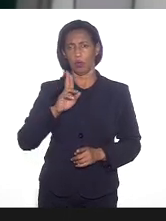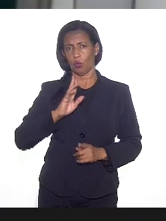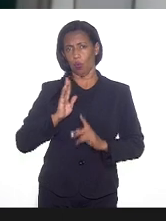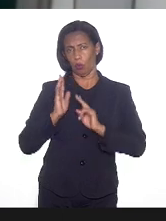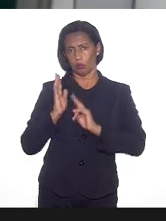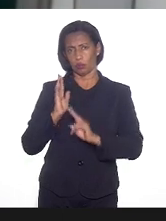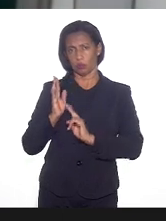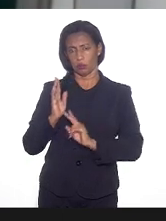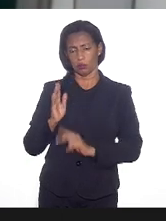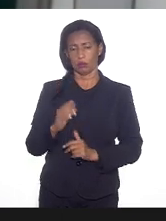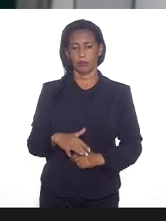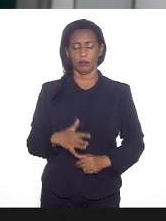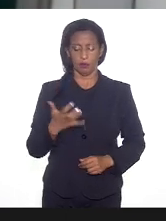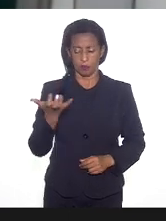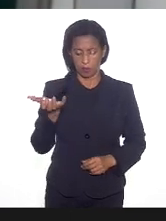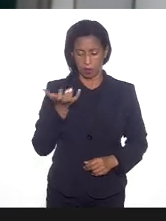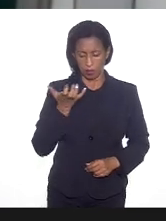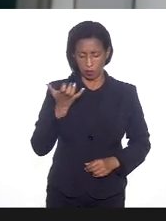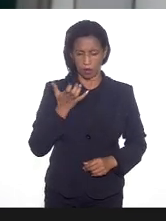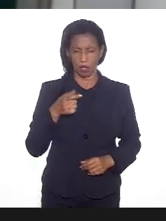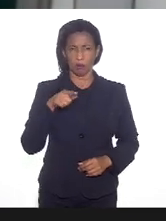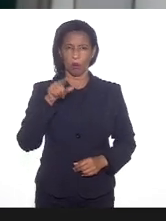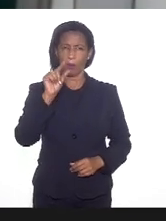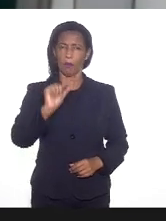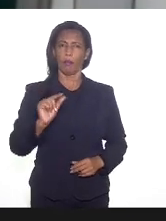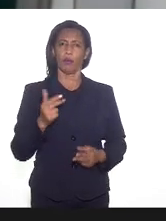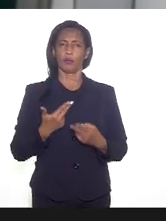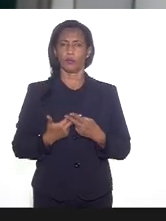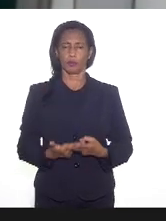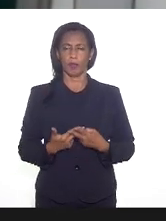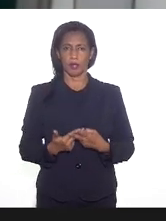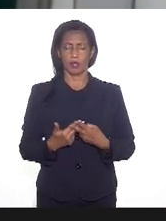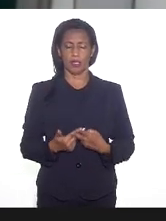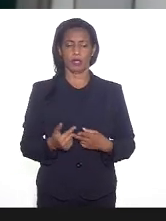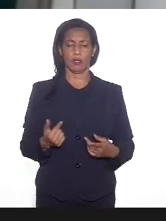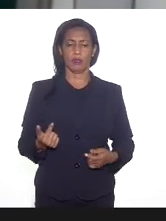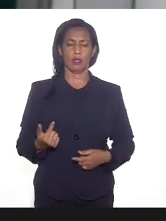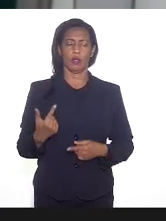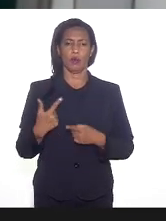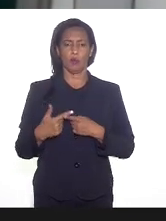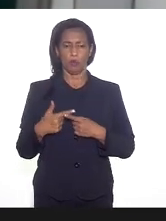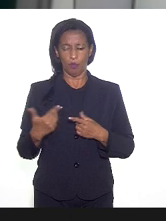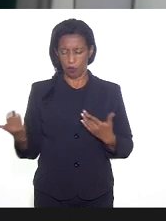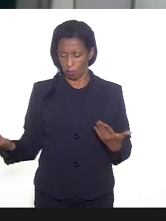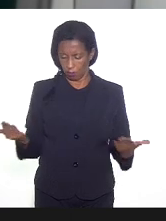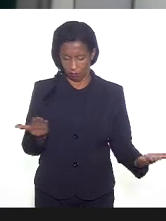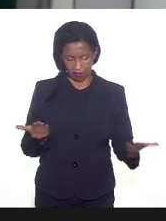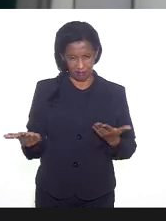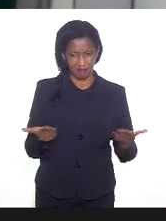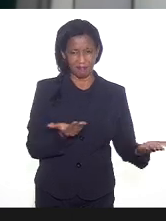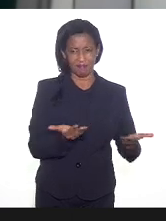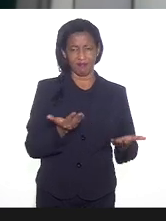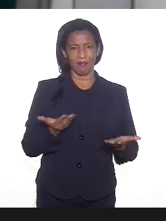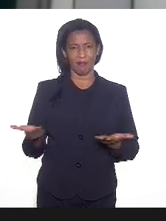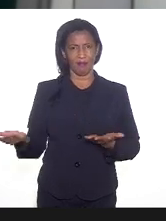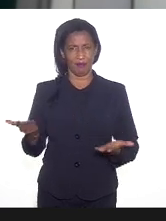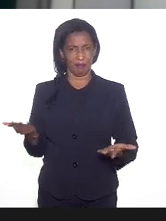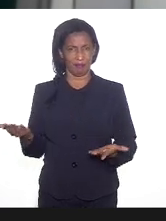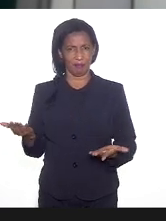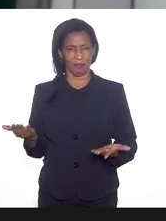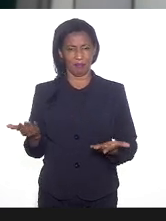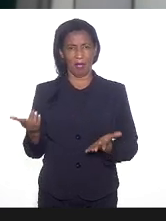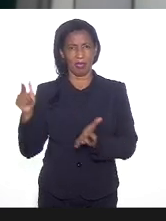Ari. Eu quero que vocês tenham um pouco de paciência comigo, porque eu estou mexendo com várias coisas ao mesmo tempo,